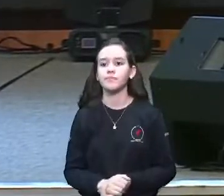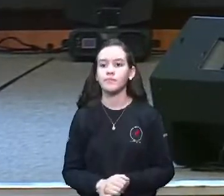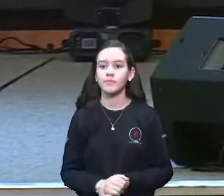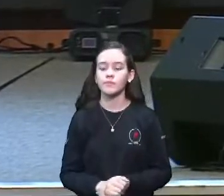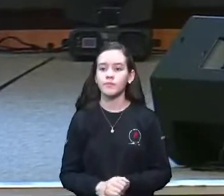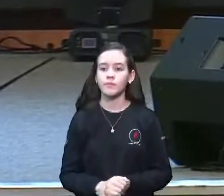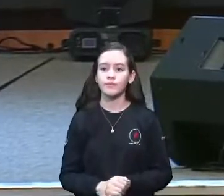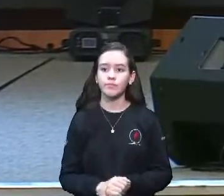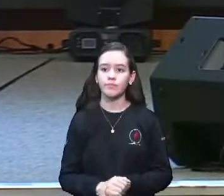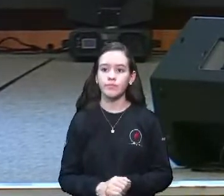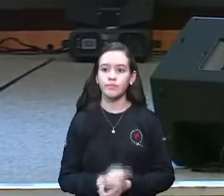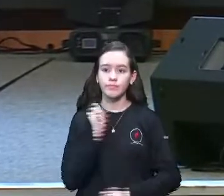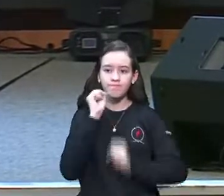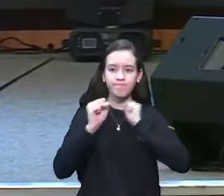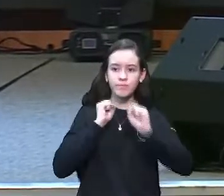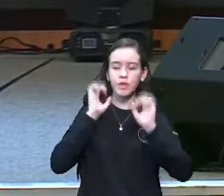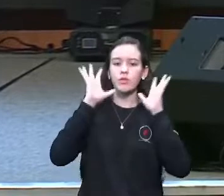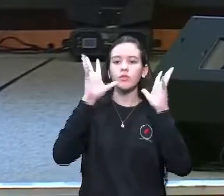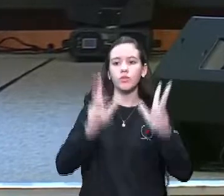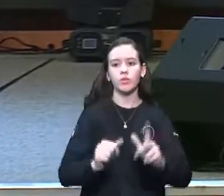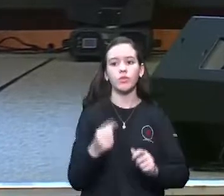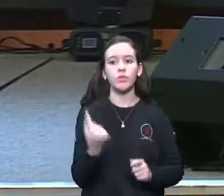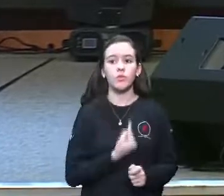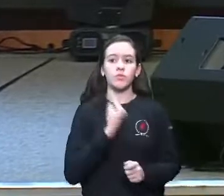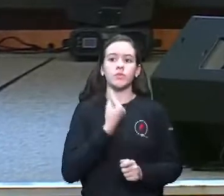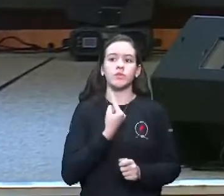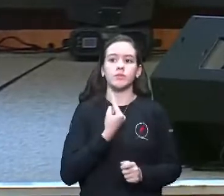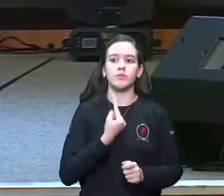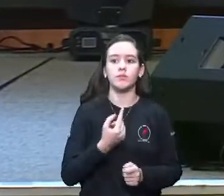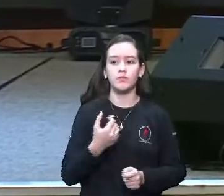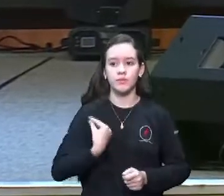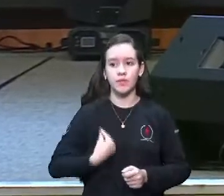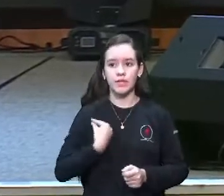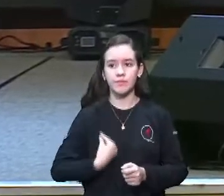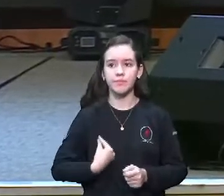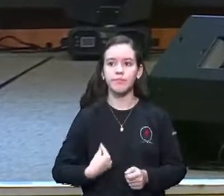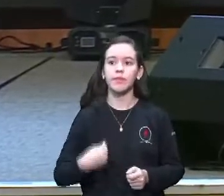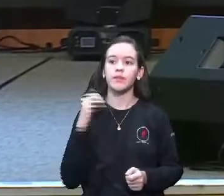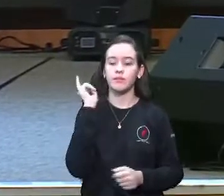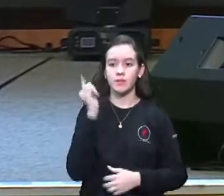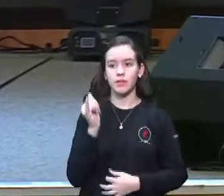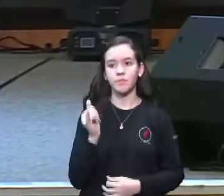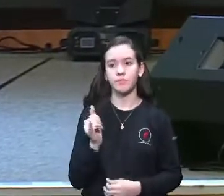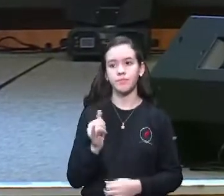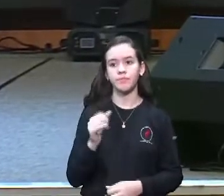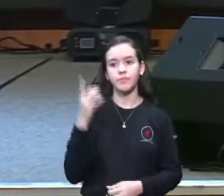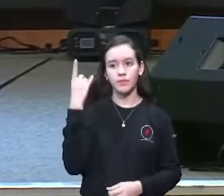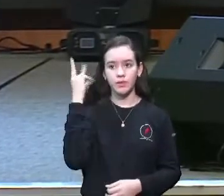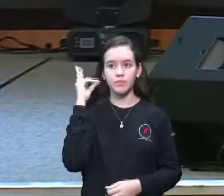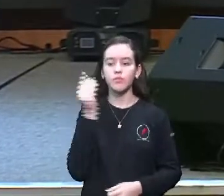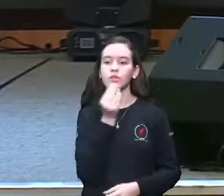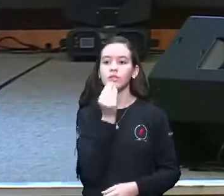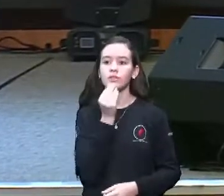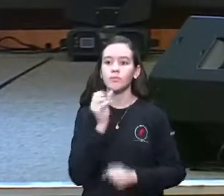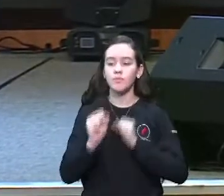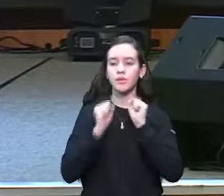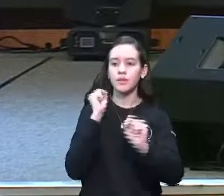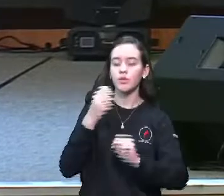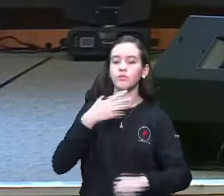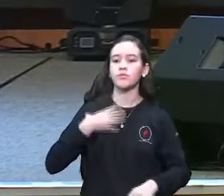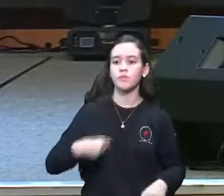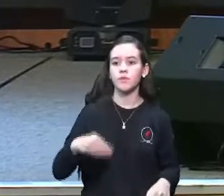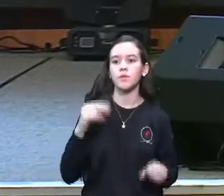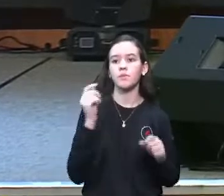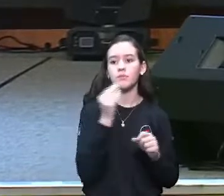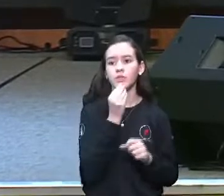moços feriram o fio da espada, e somente eu escapei para te trazer a nova. O diabo podia tirar os filhos, O diabo podia